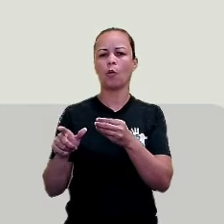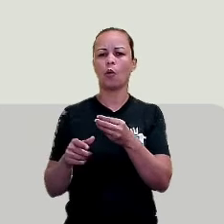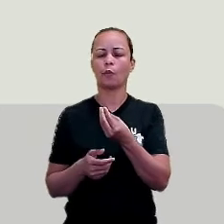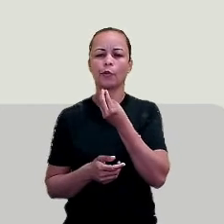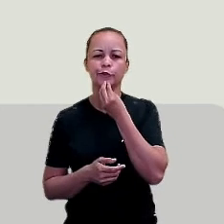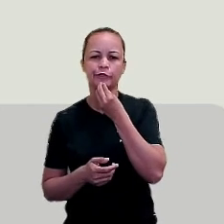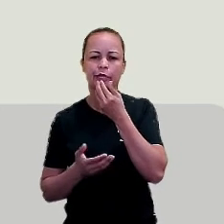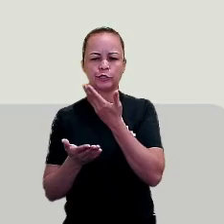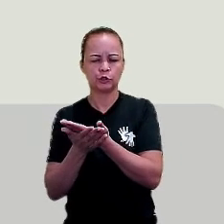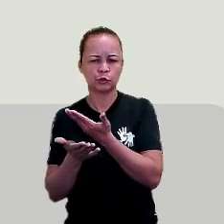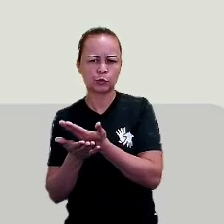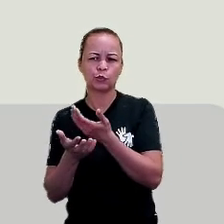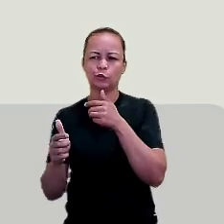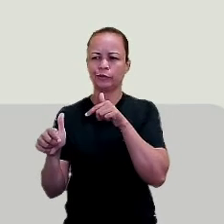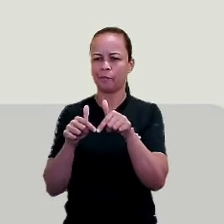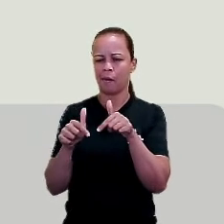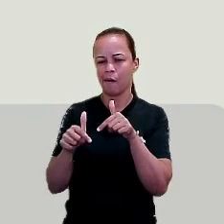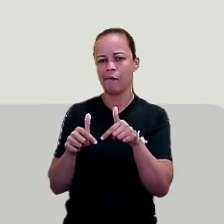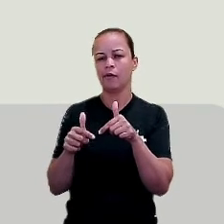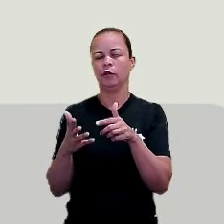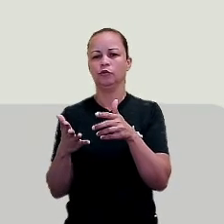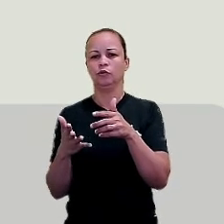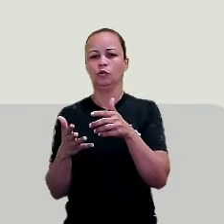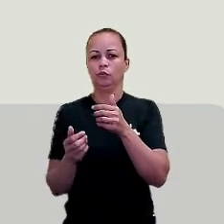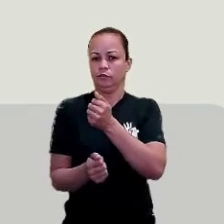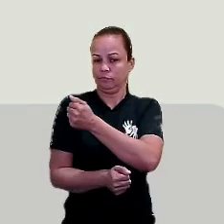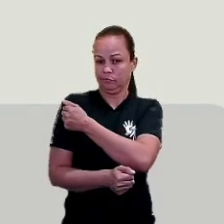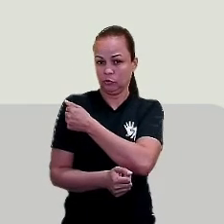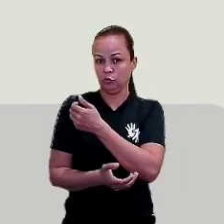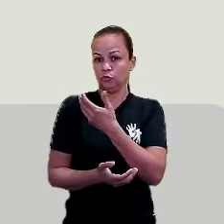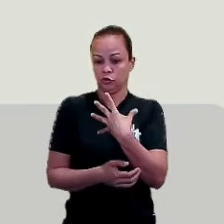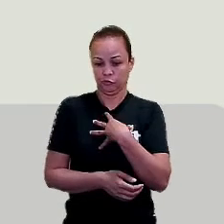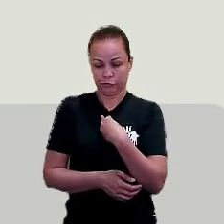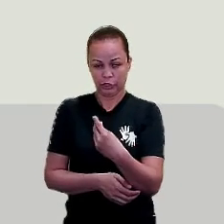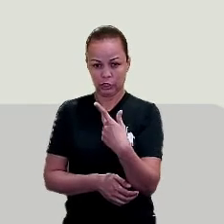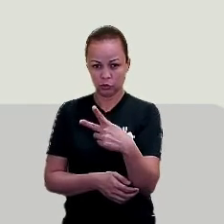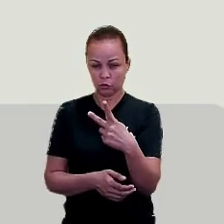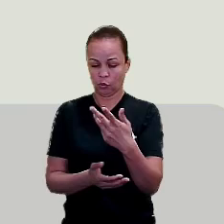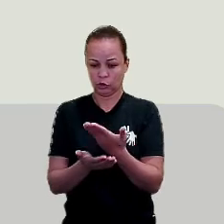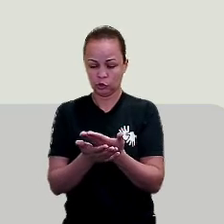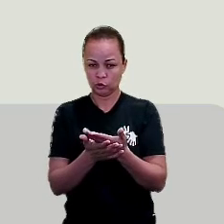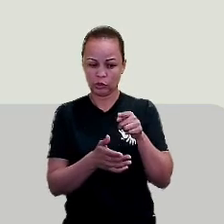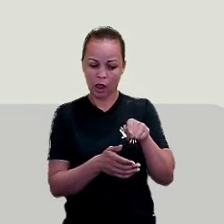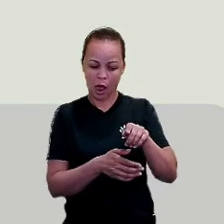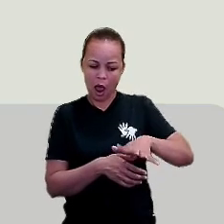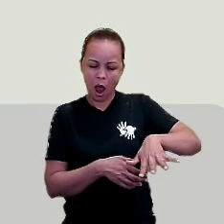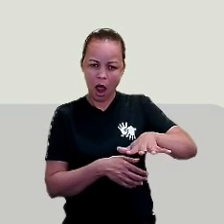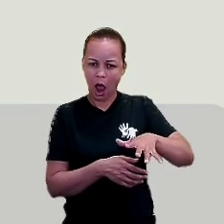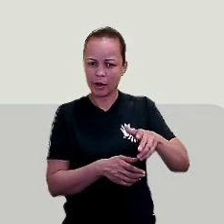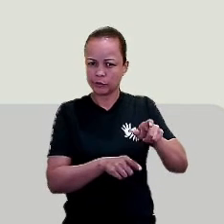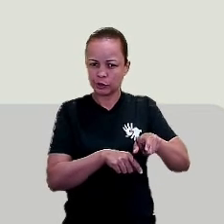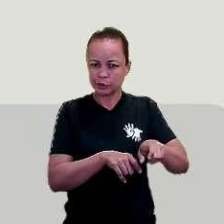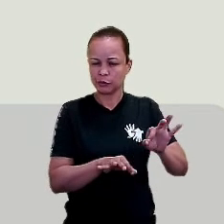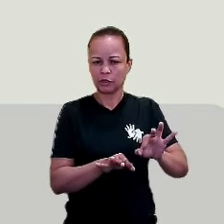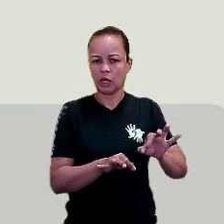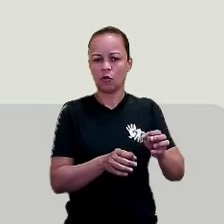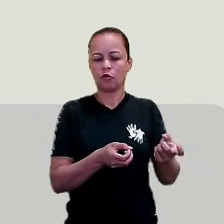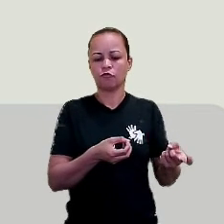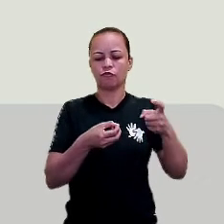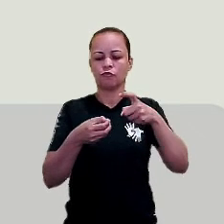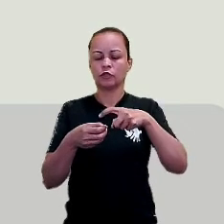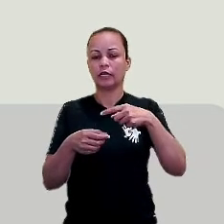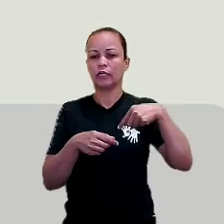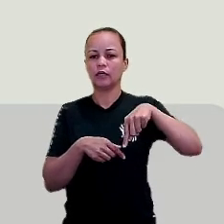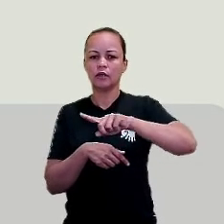estudos. Os filhos já não estudam mais naquela área, vou me mudar para o centro para ter novas oportunidades de